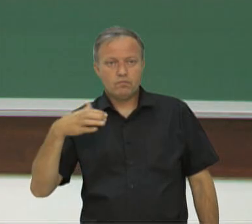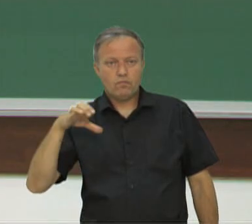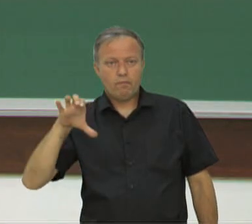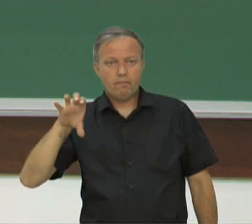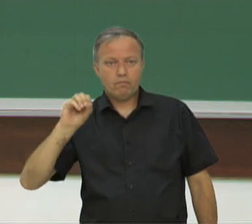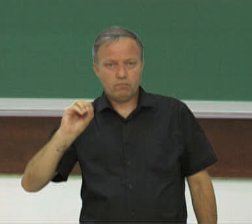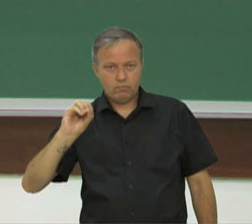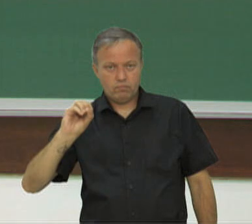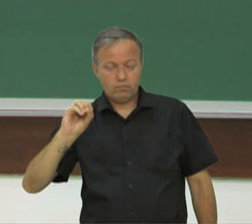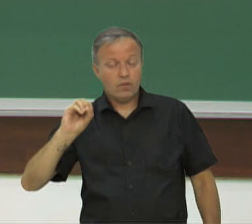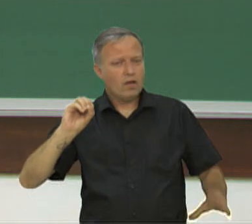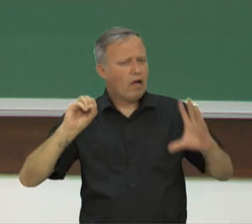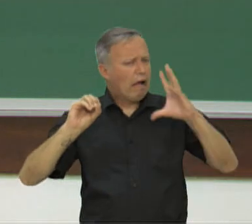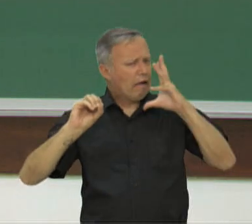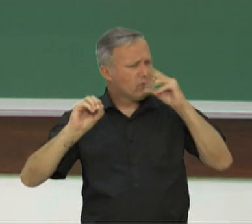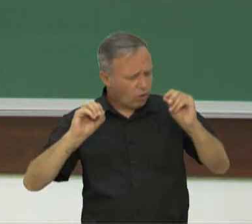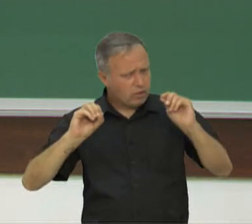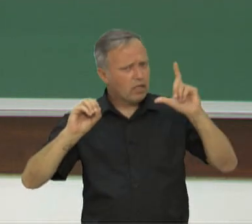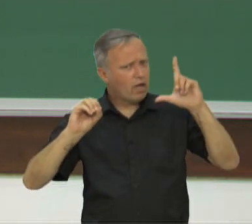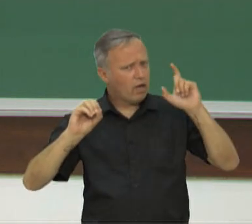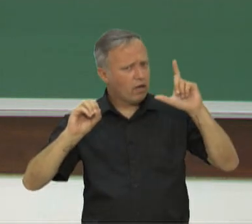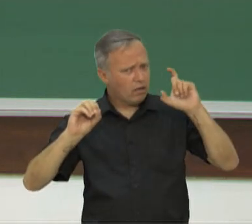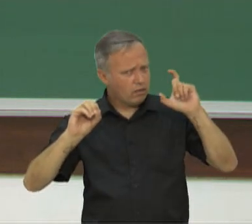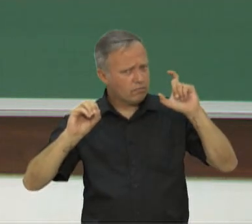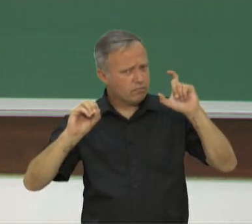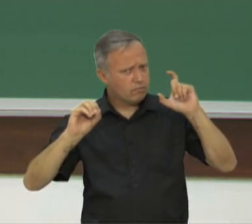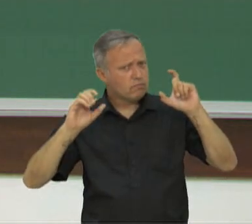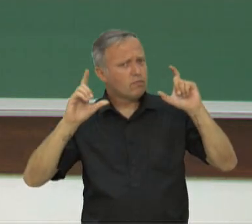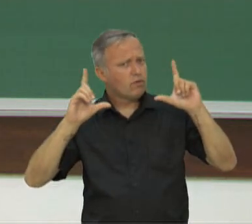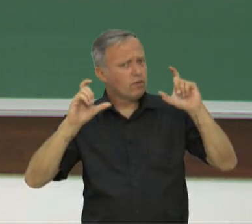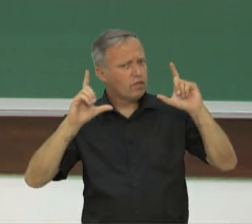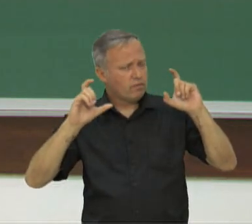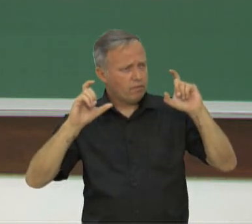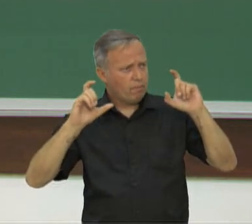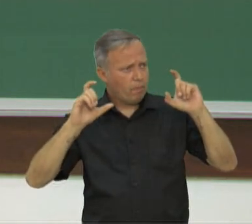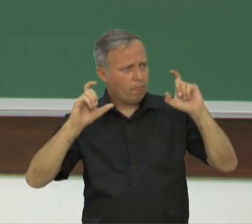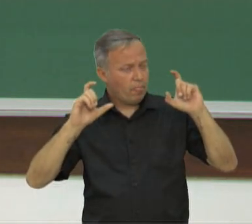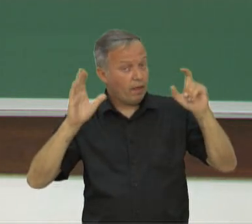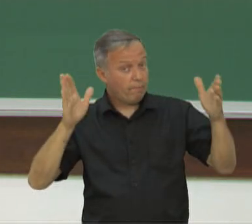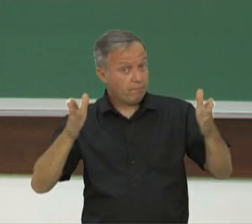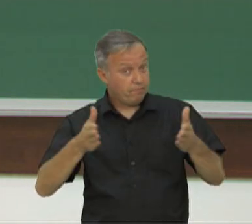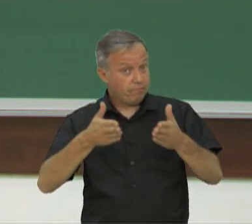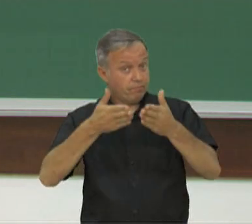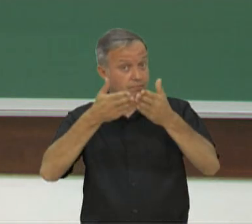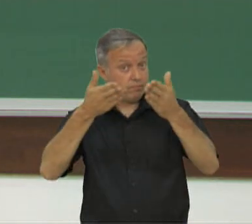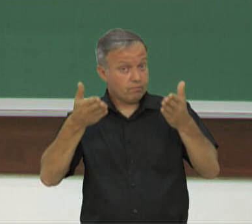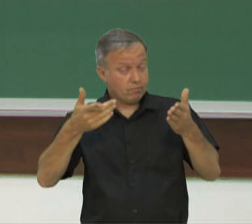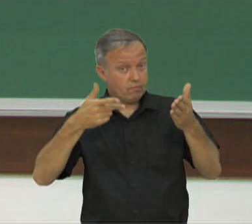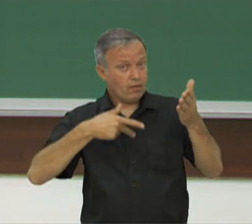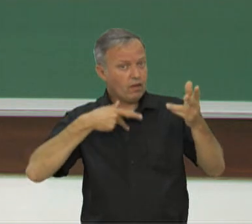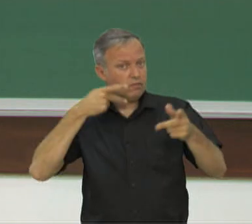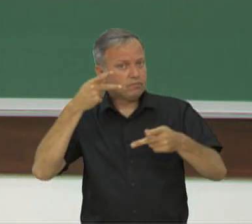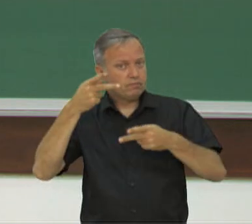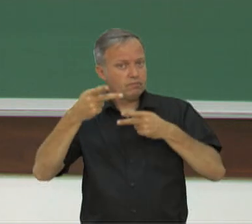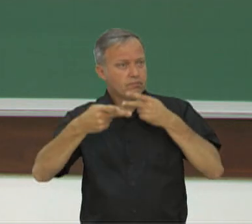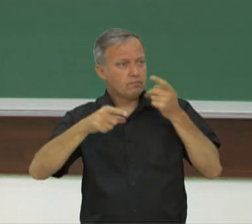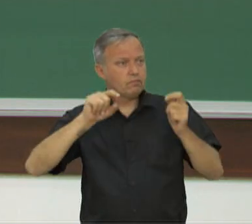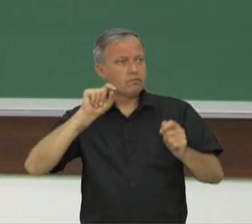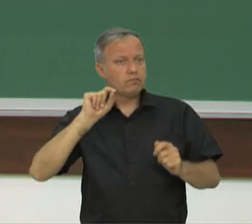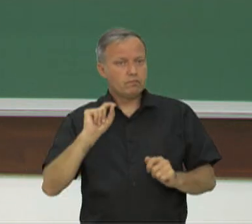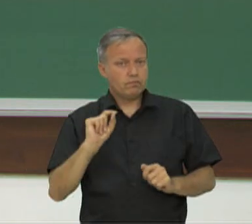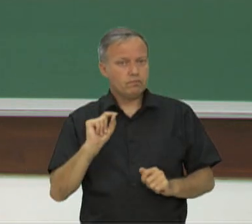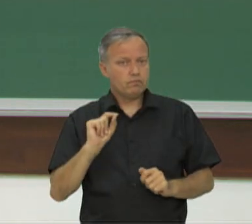Todas essas imagens que a gente viu são fotografias. Quando a gente fala